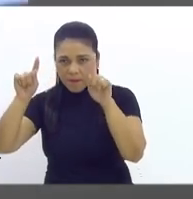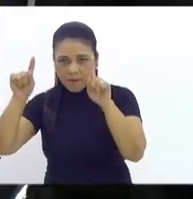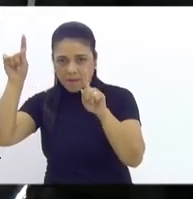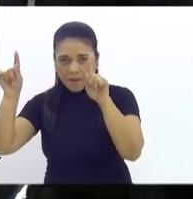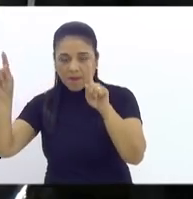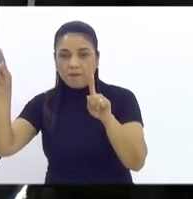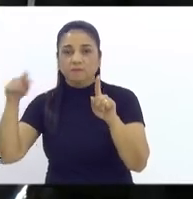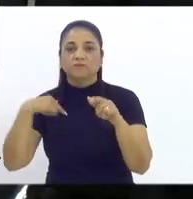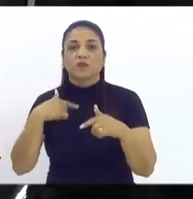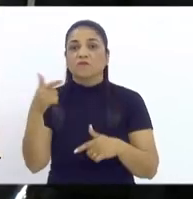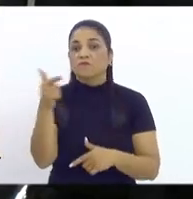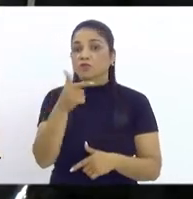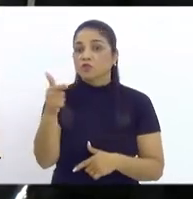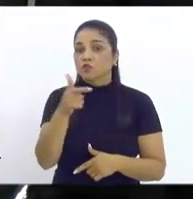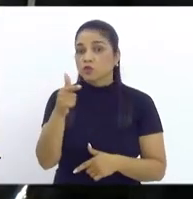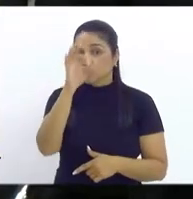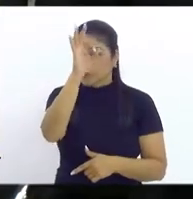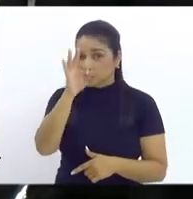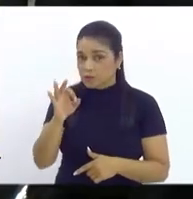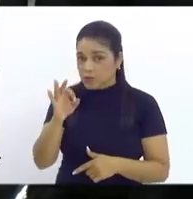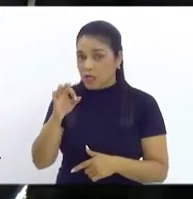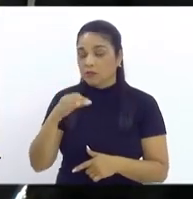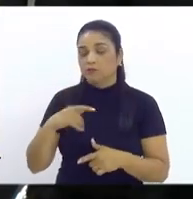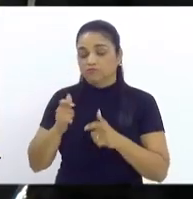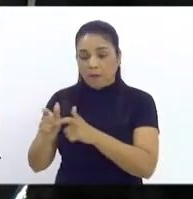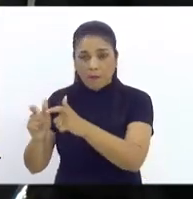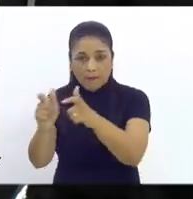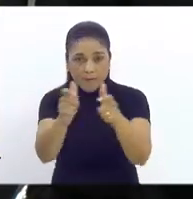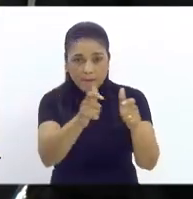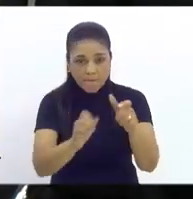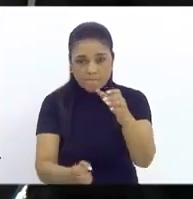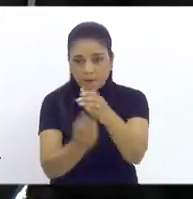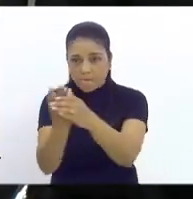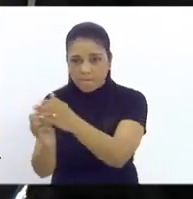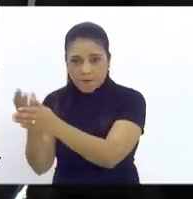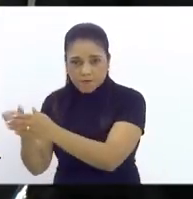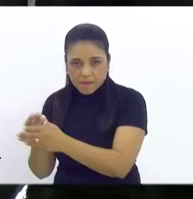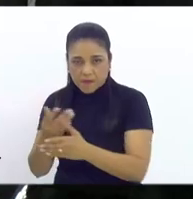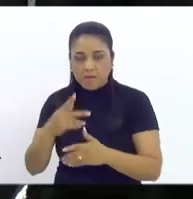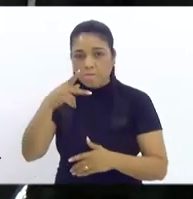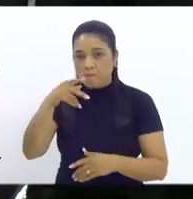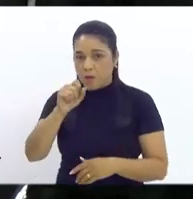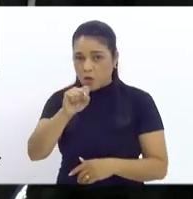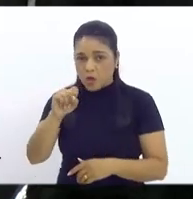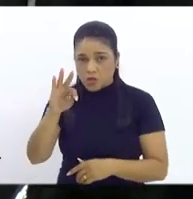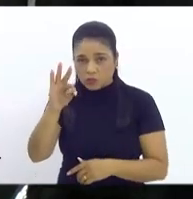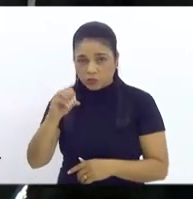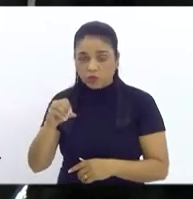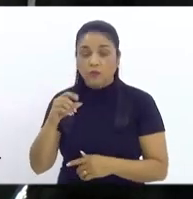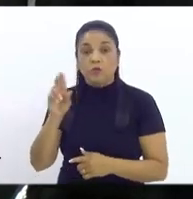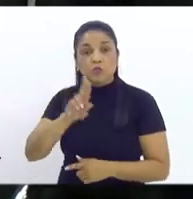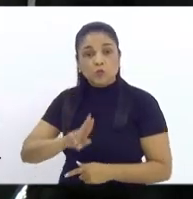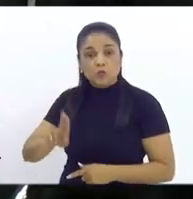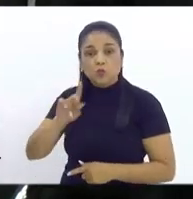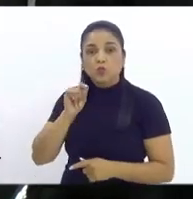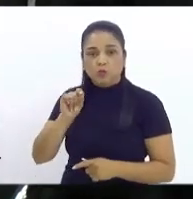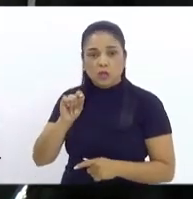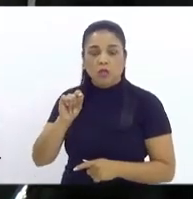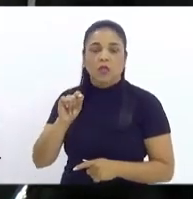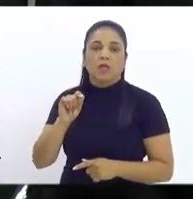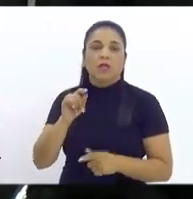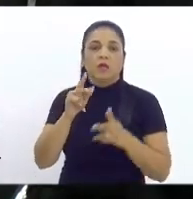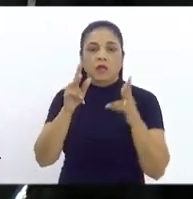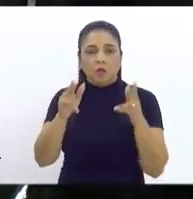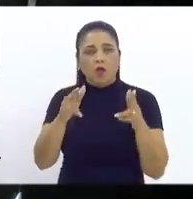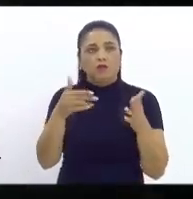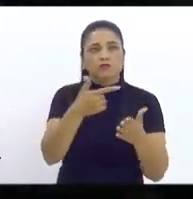de crescimento do número de postos, né? Mas o consumo ele ficou estável de